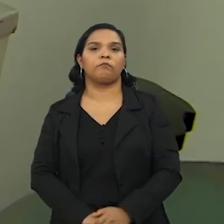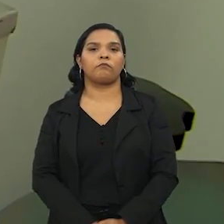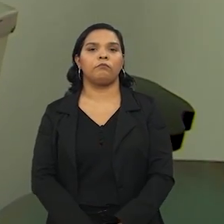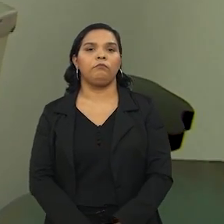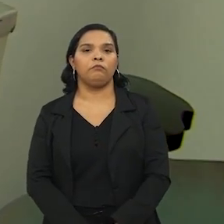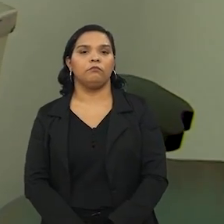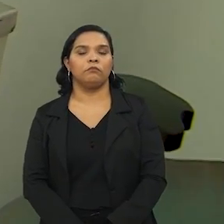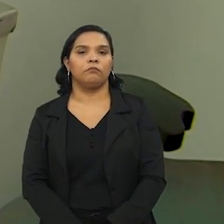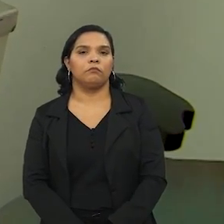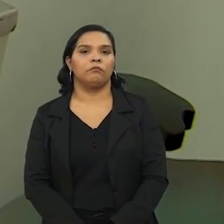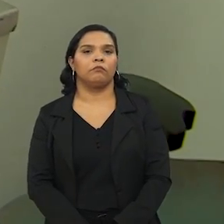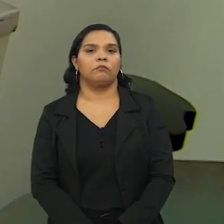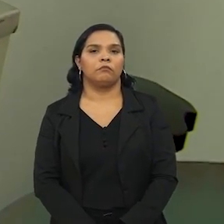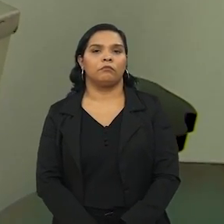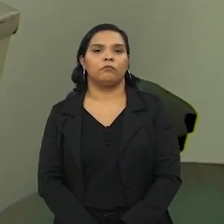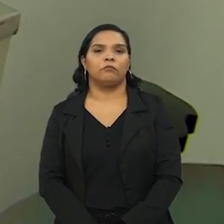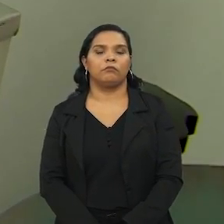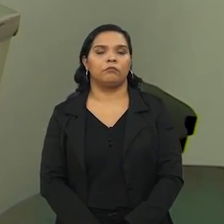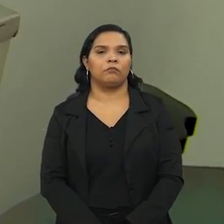interesse.